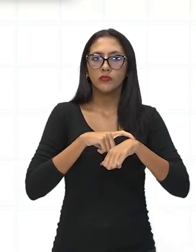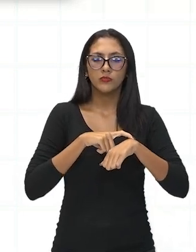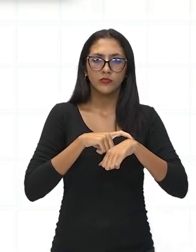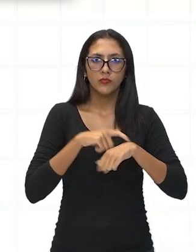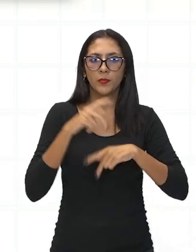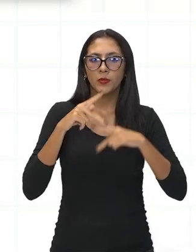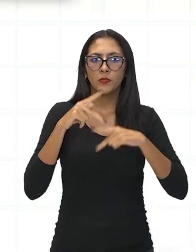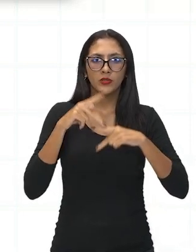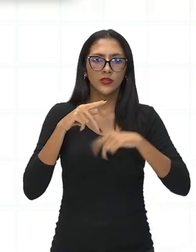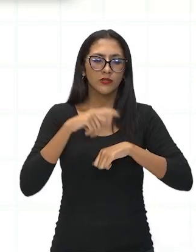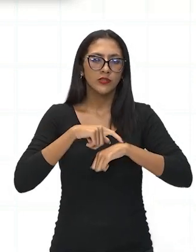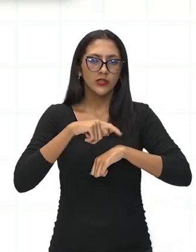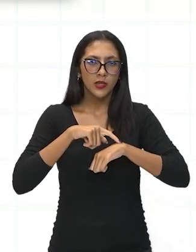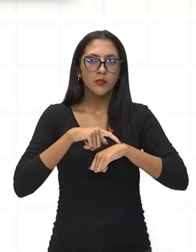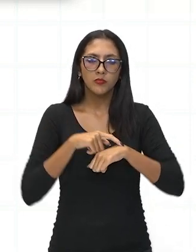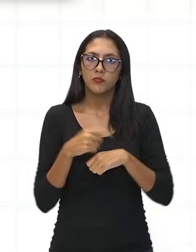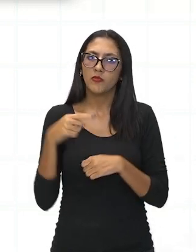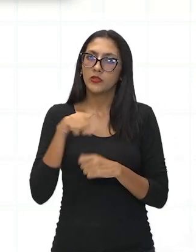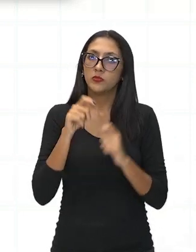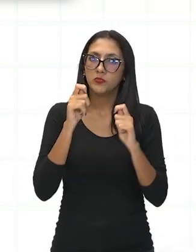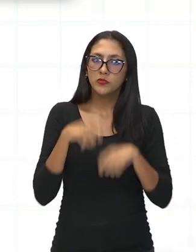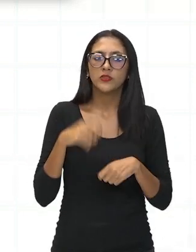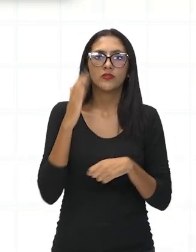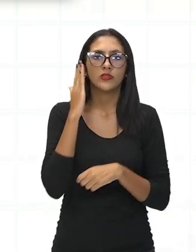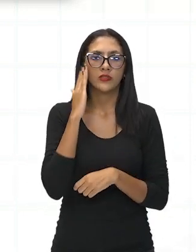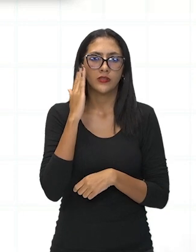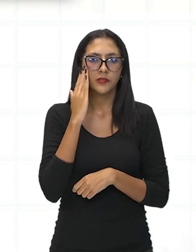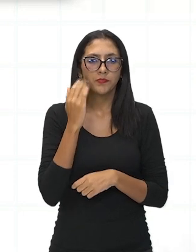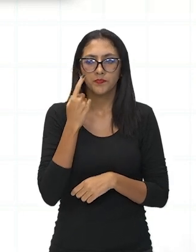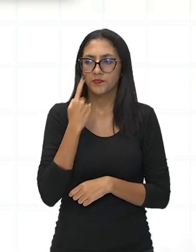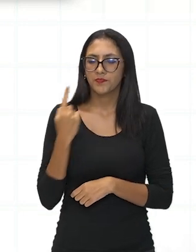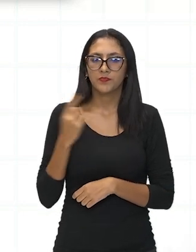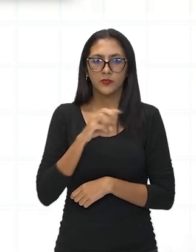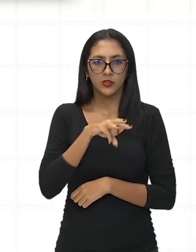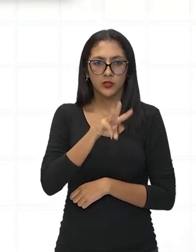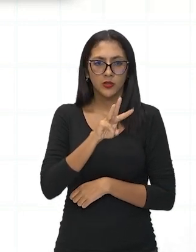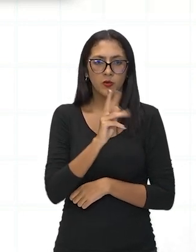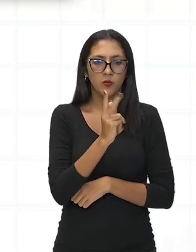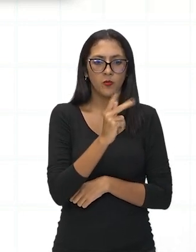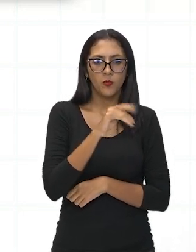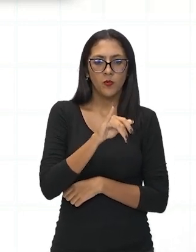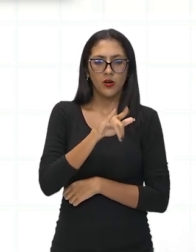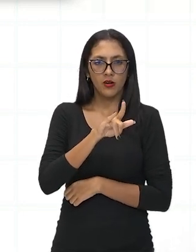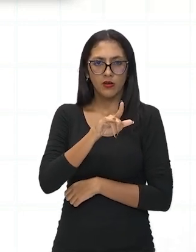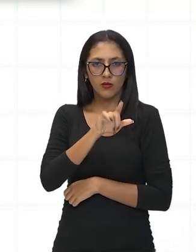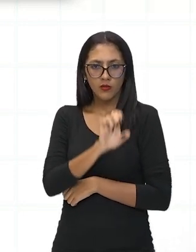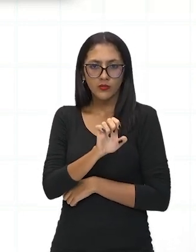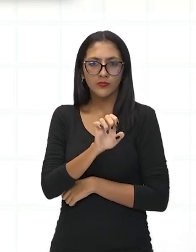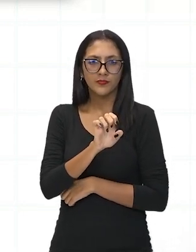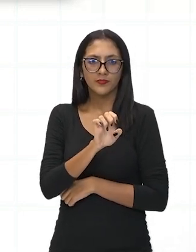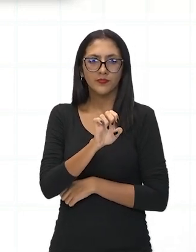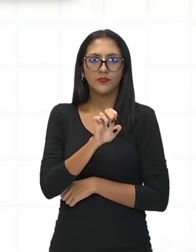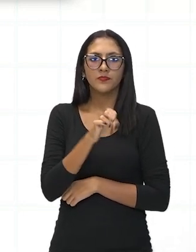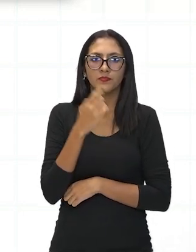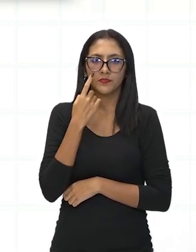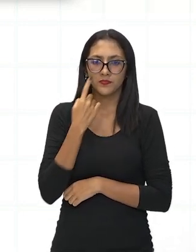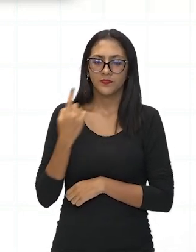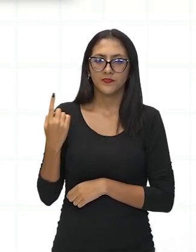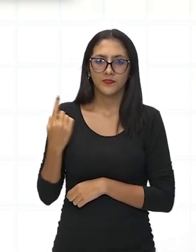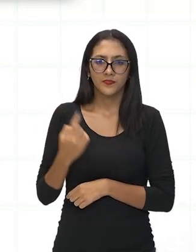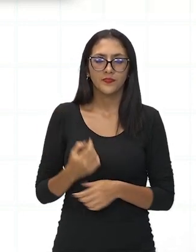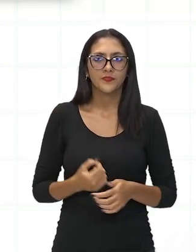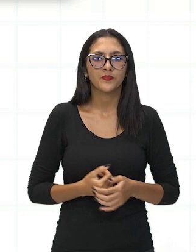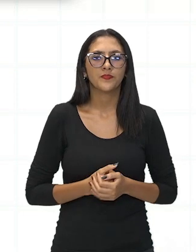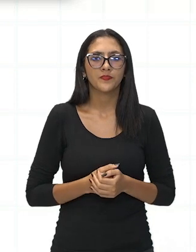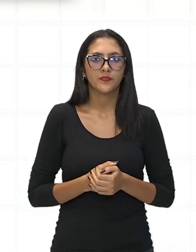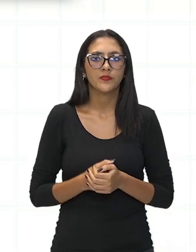vocês possam entender, que é o past continuous. Aqui tem um while. While I was studying. Então,